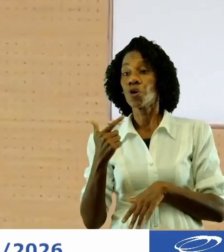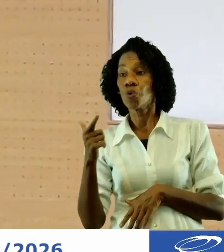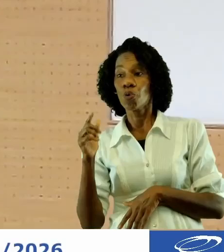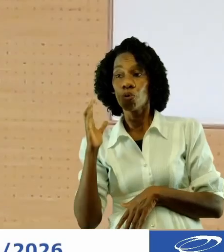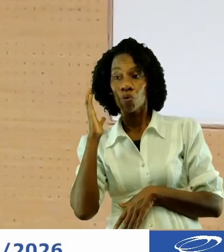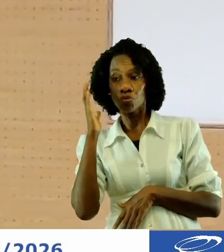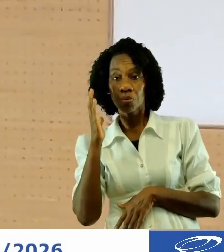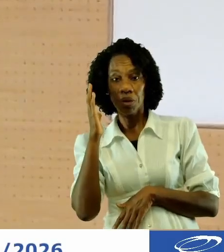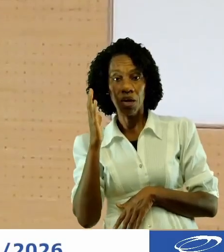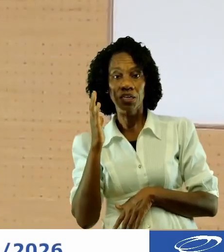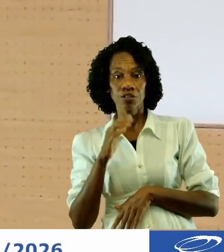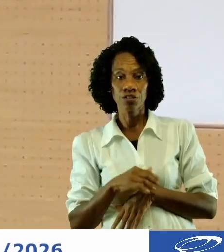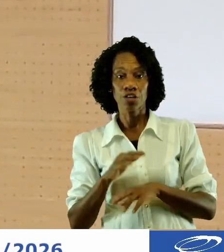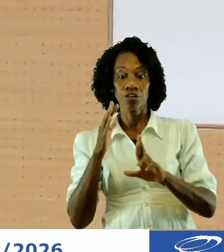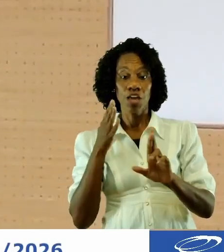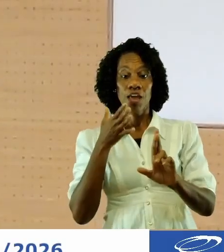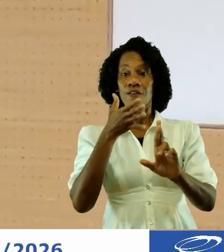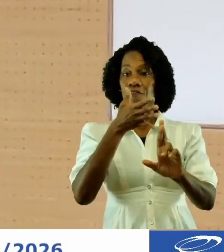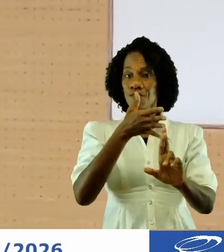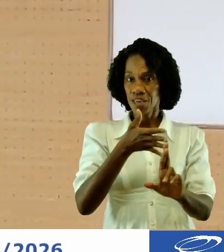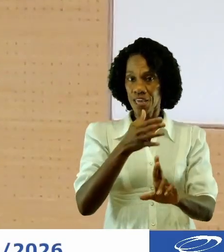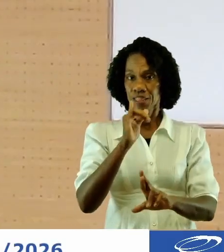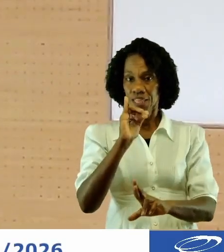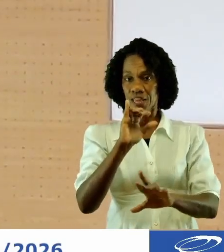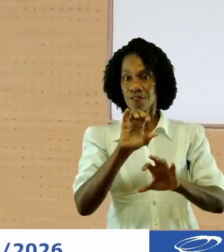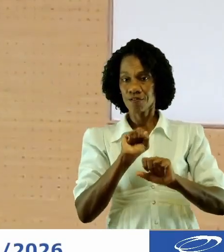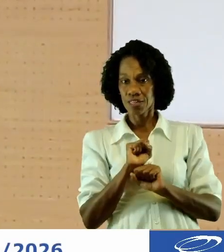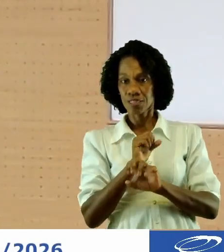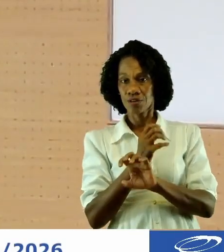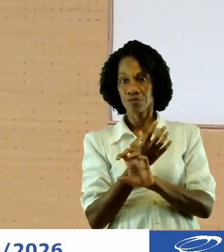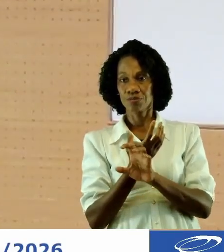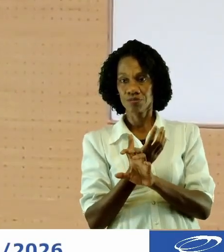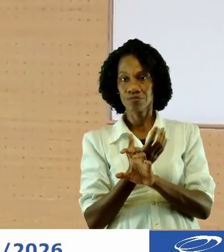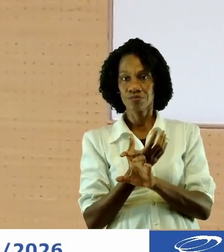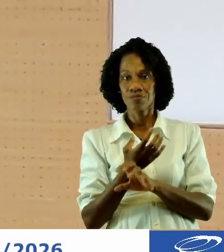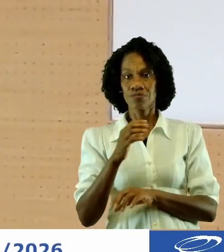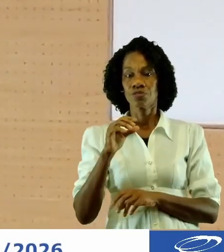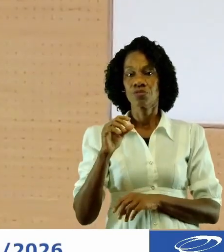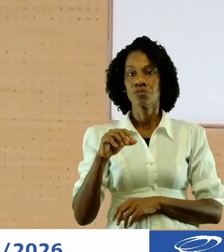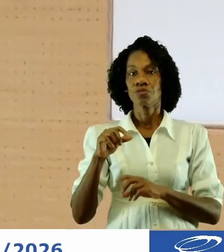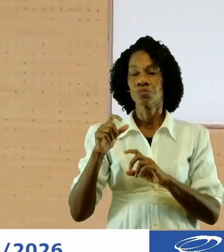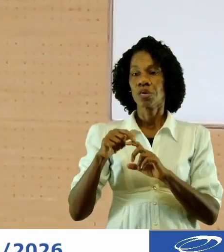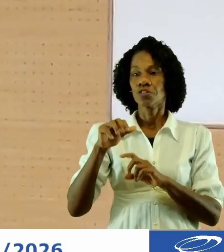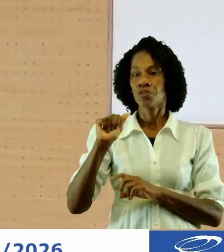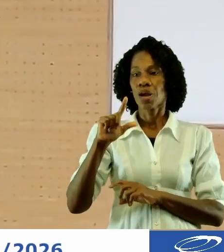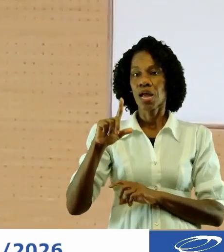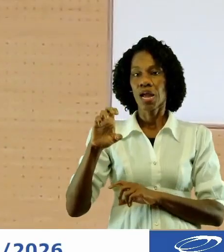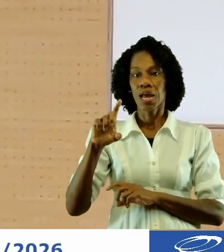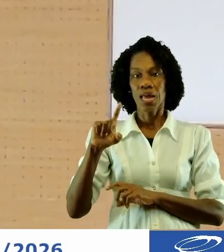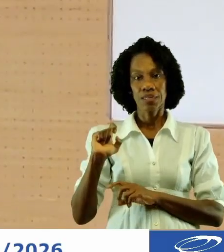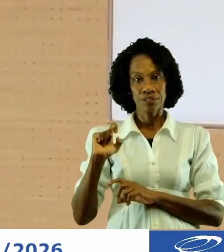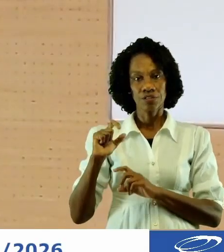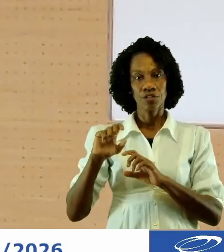outra grande referência internacional na área de infecções hospitalar, o Dr. Alex Soriano. O Dr. Soriano é especialista em medicina interna,